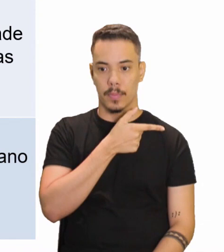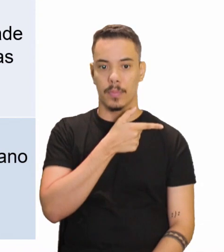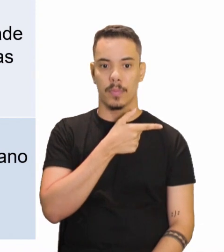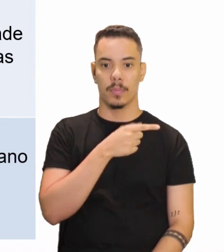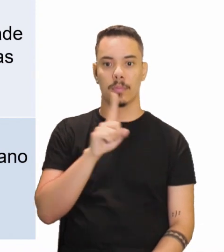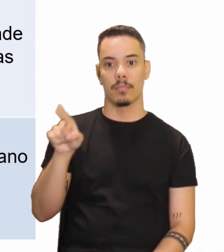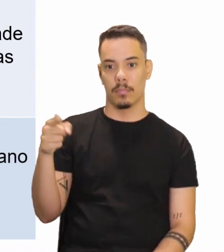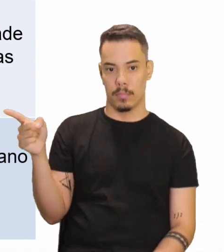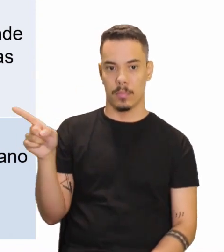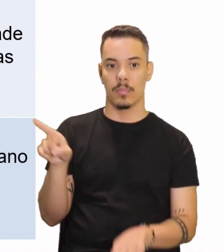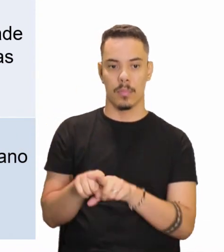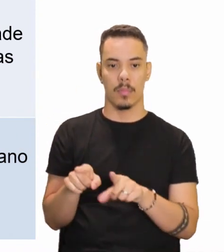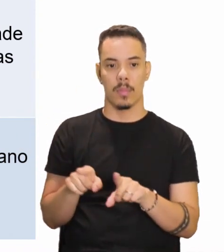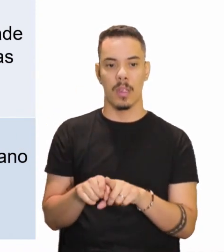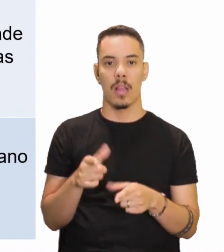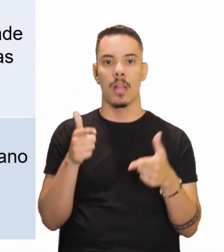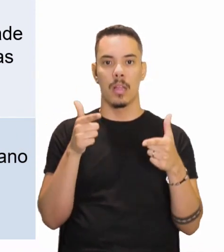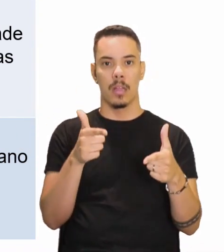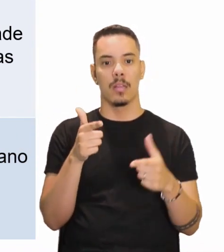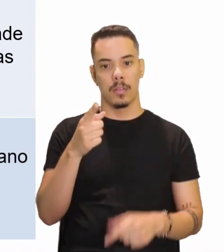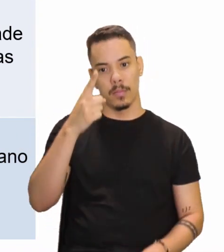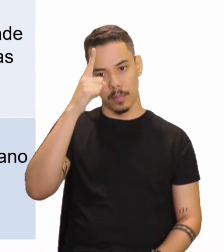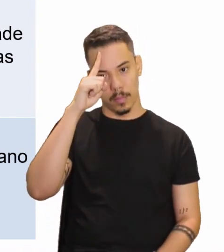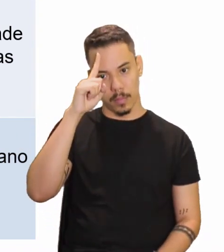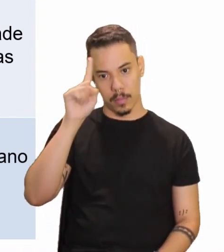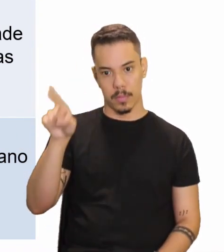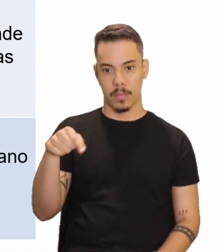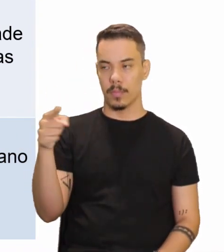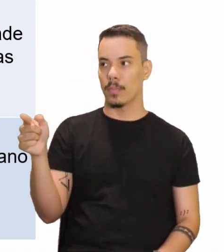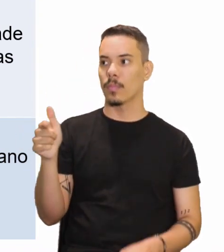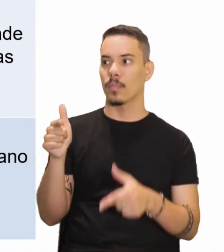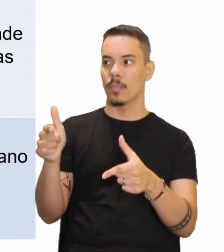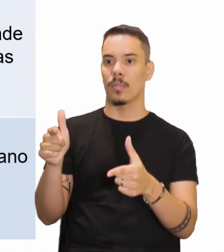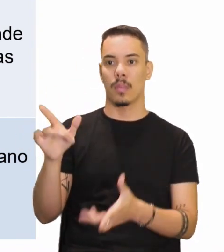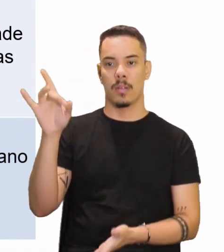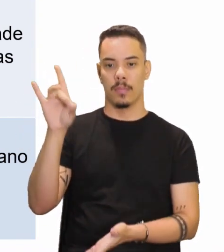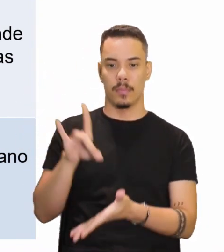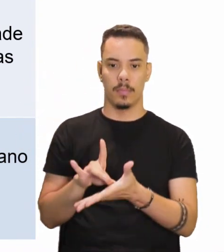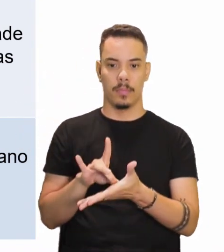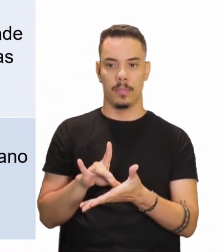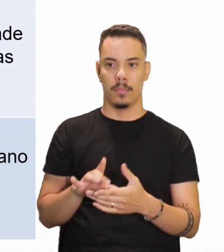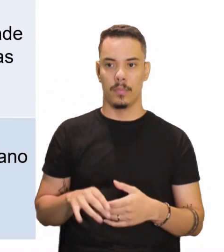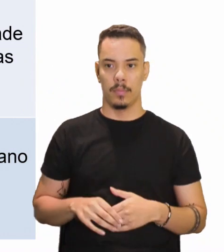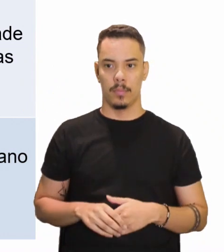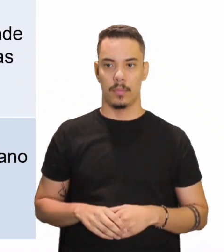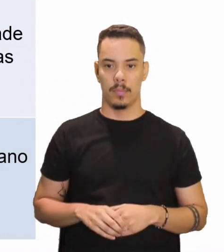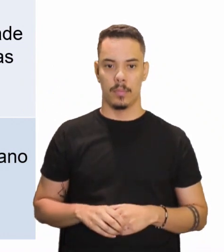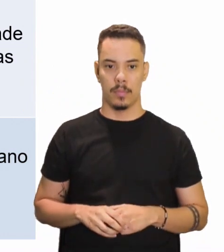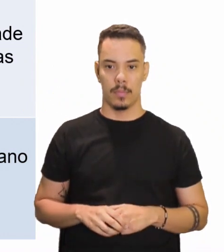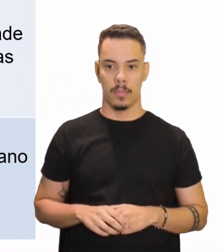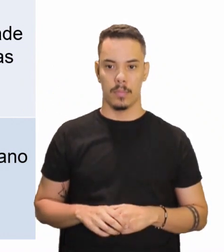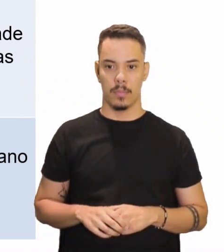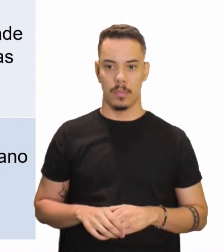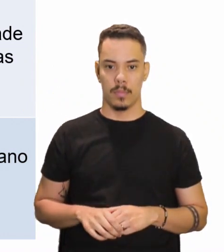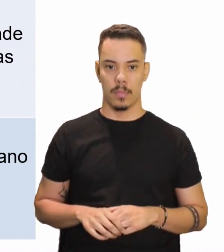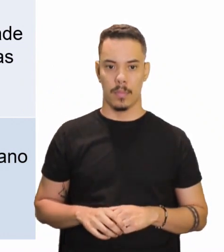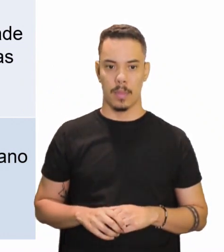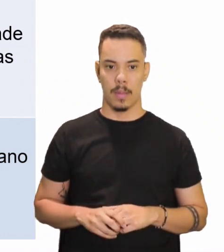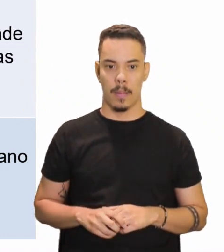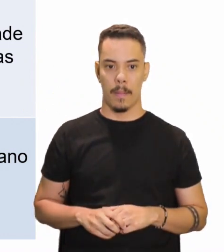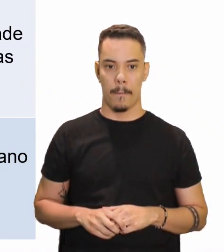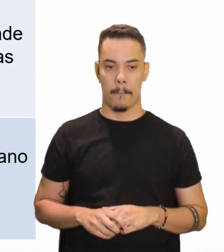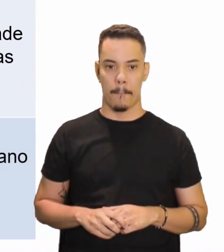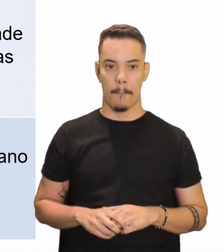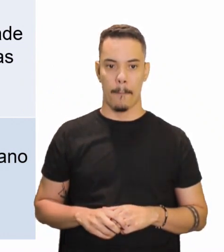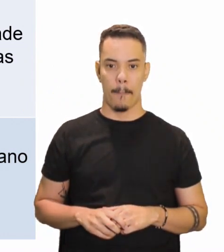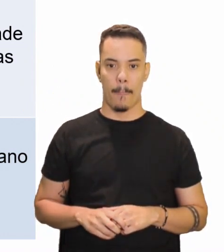e a charge faz críticas do cotidiano e a o cartoon faz crítica da realidade